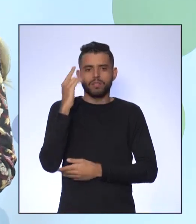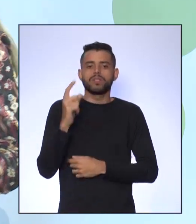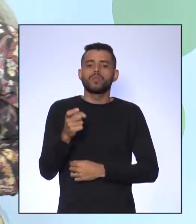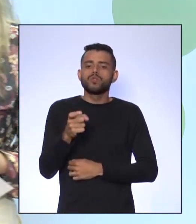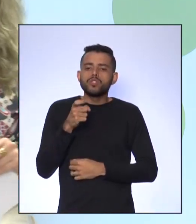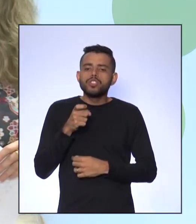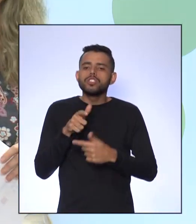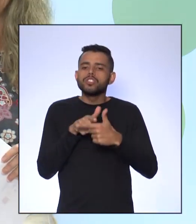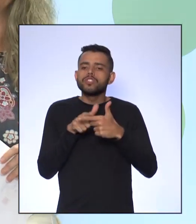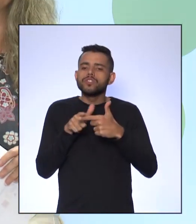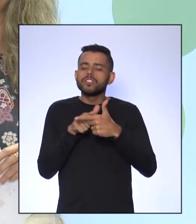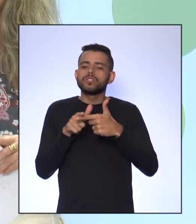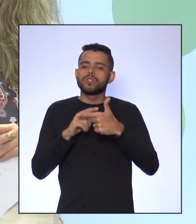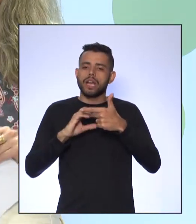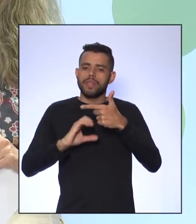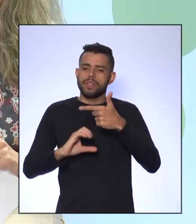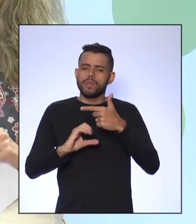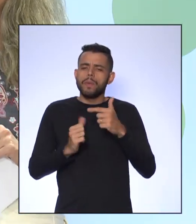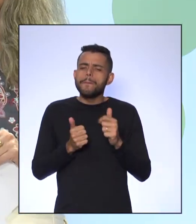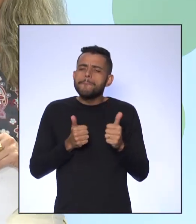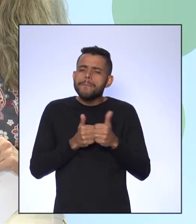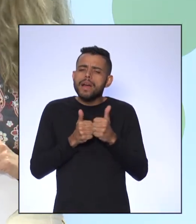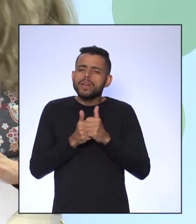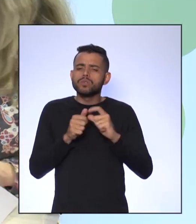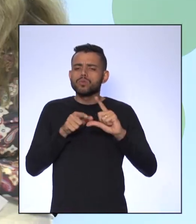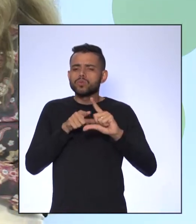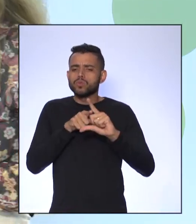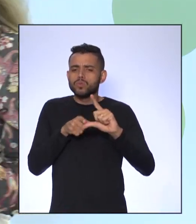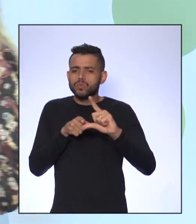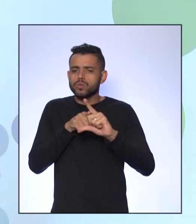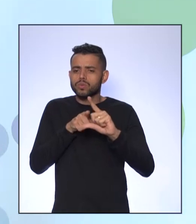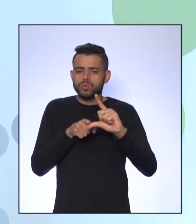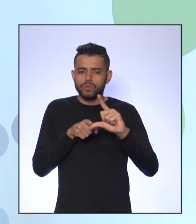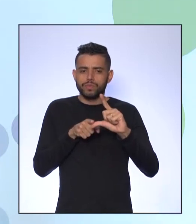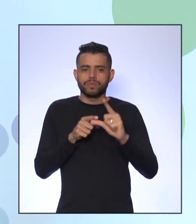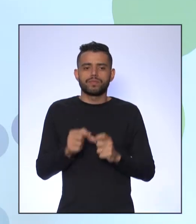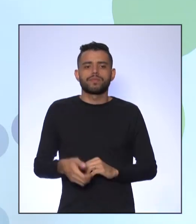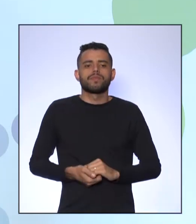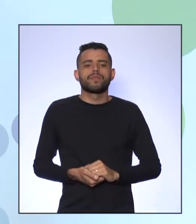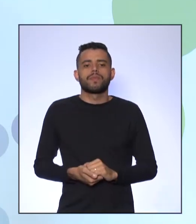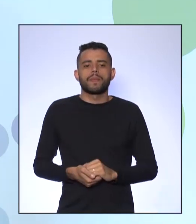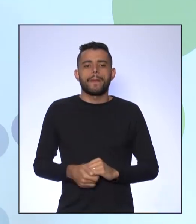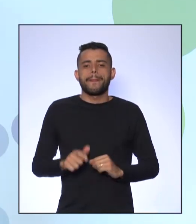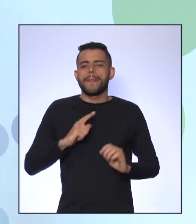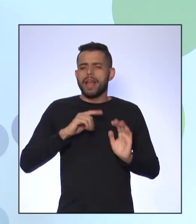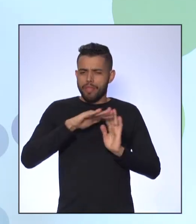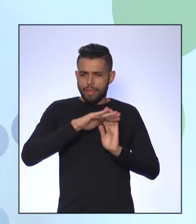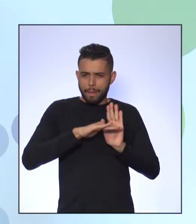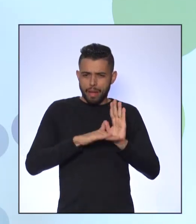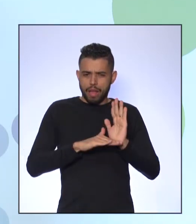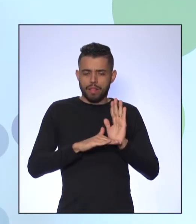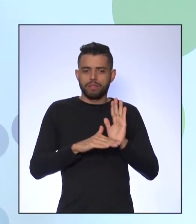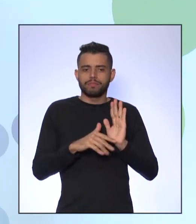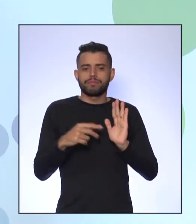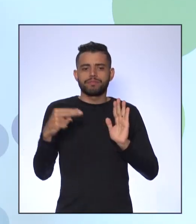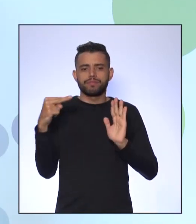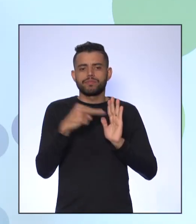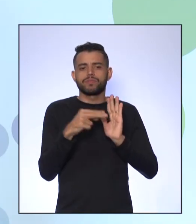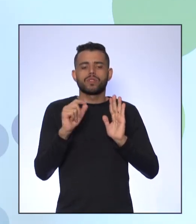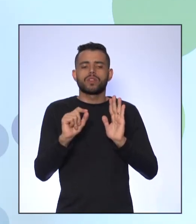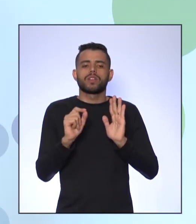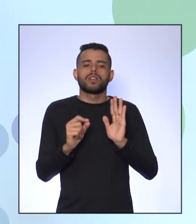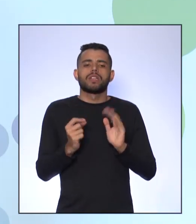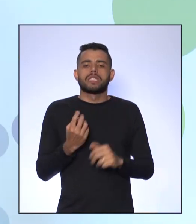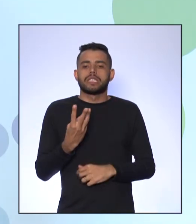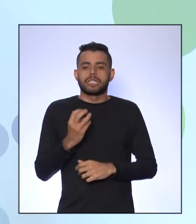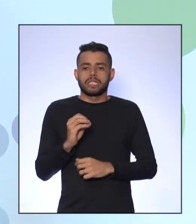cateto adjacente. Se a gente for lá na nossa tabela, a gente vai descobrir que a tangente de